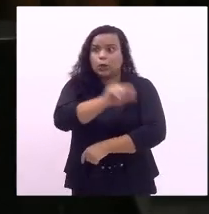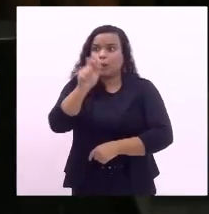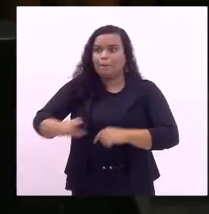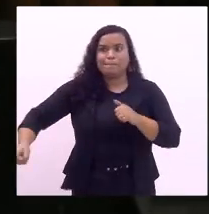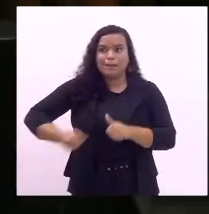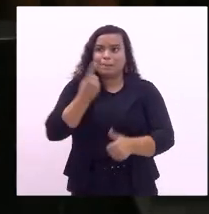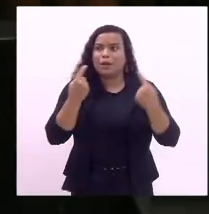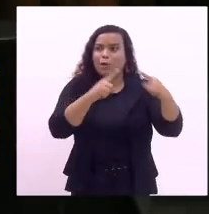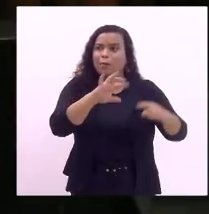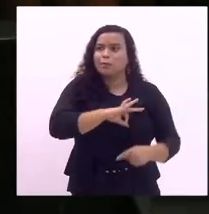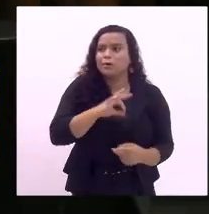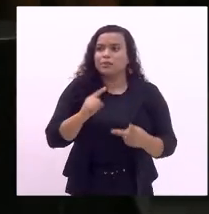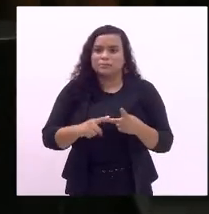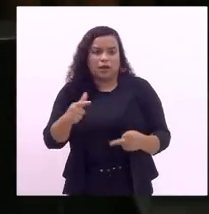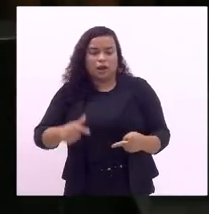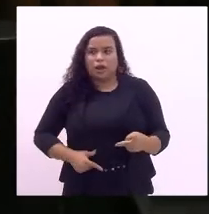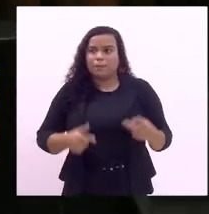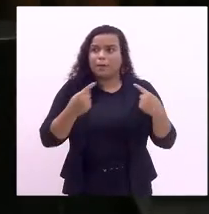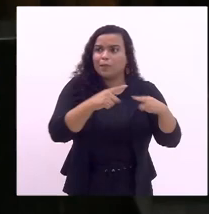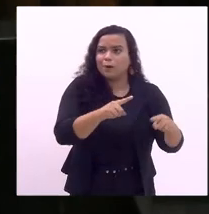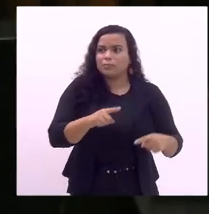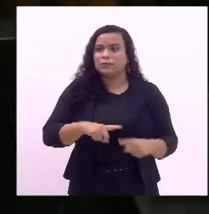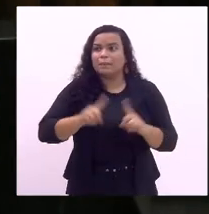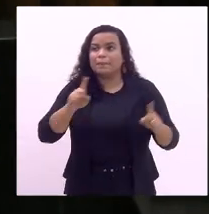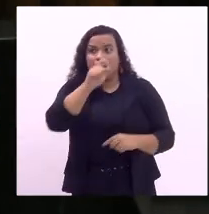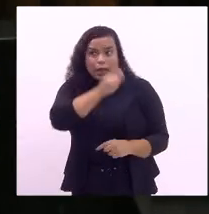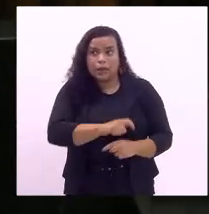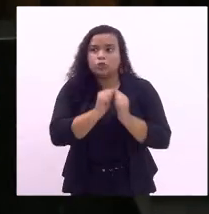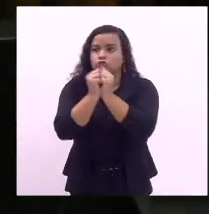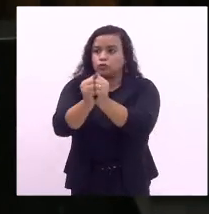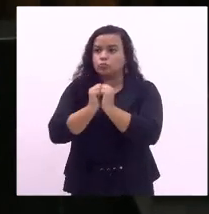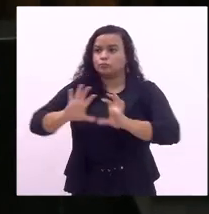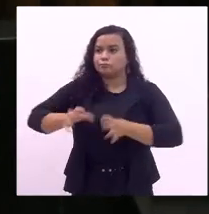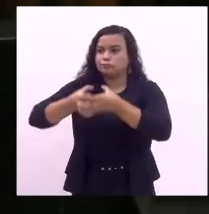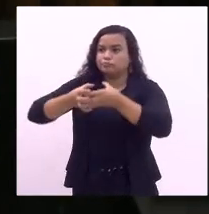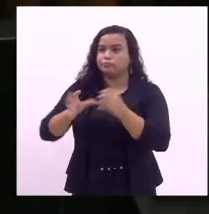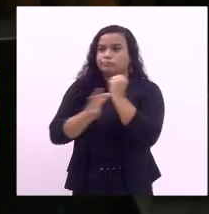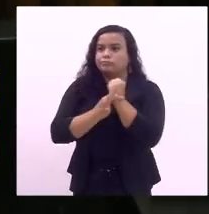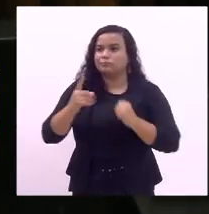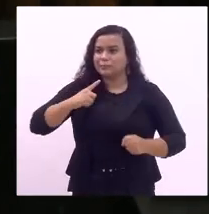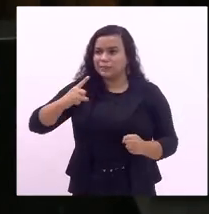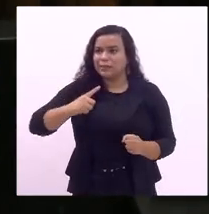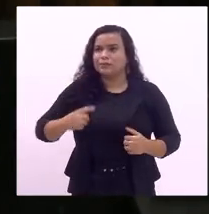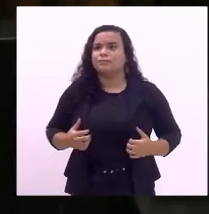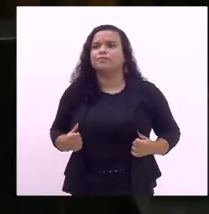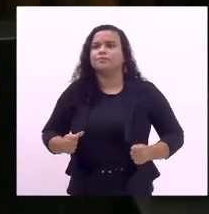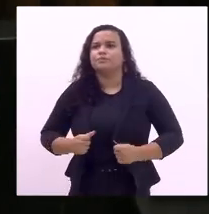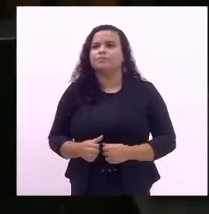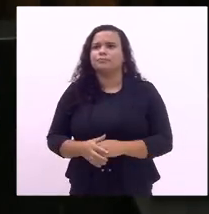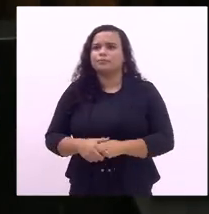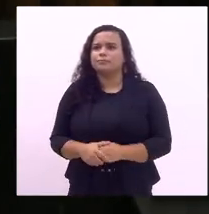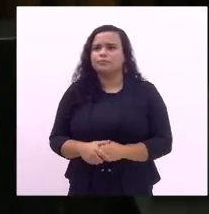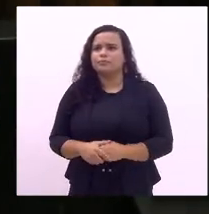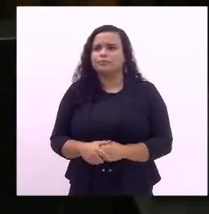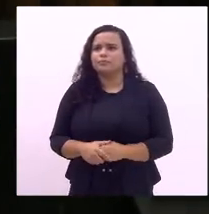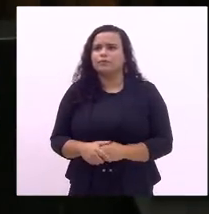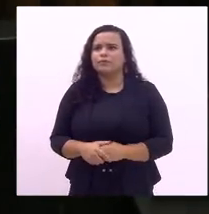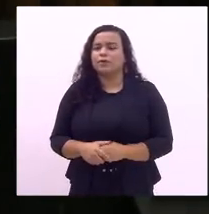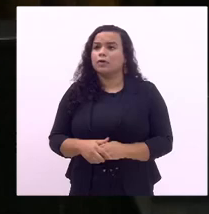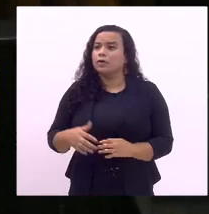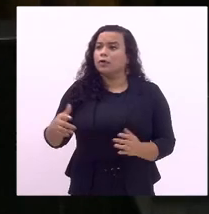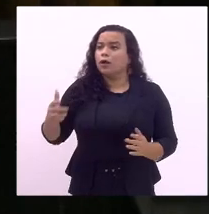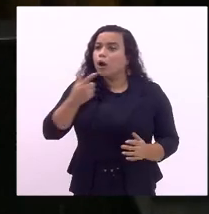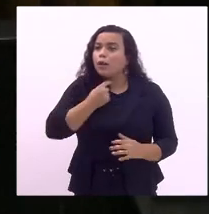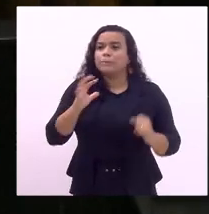ser contra a arma, mas anda a exemplo do que a gente viu, do larápio de nove dedos, um segurança de